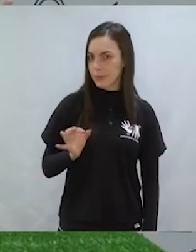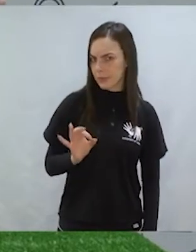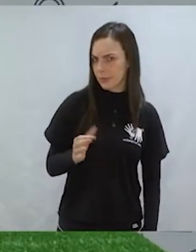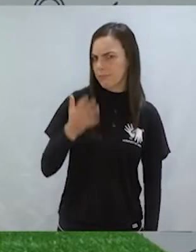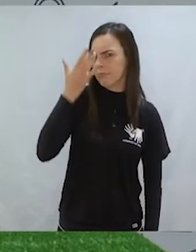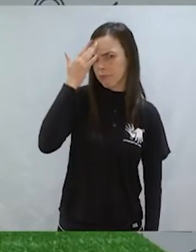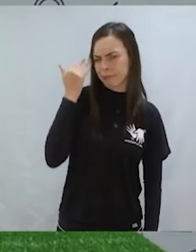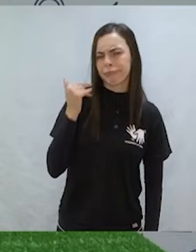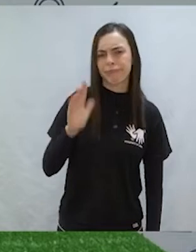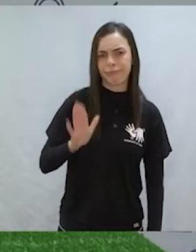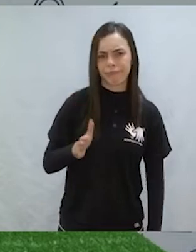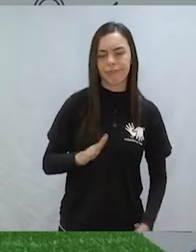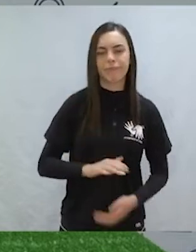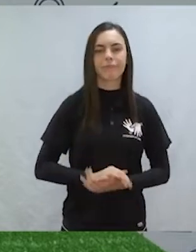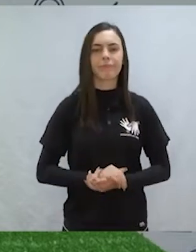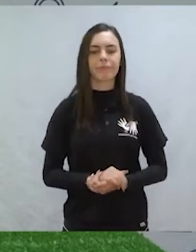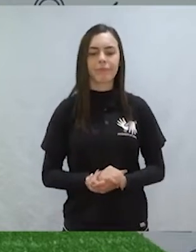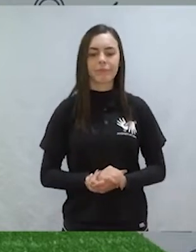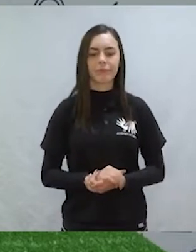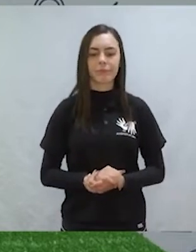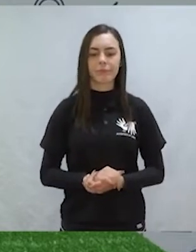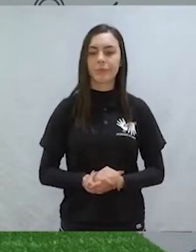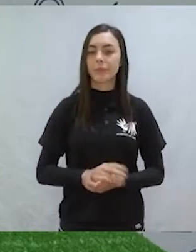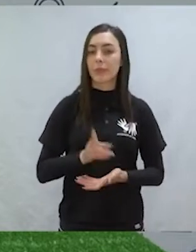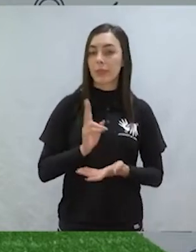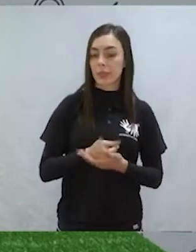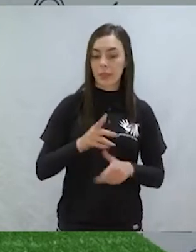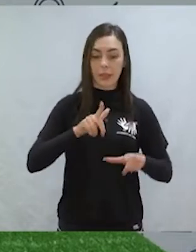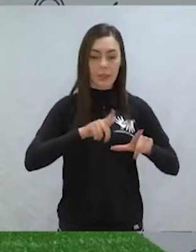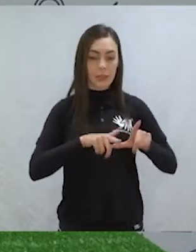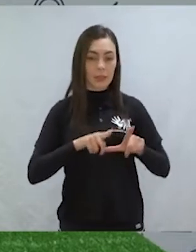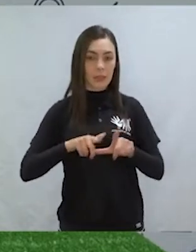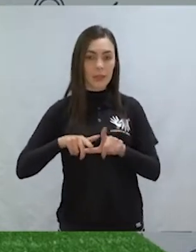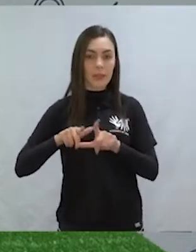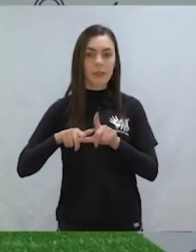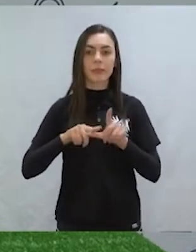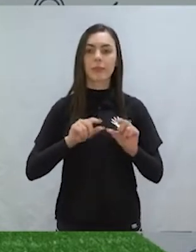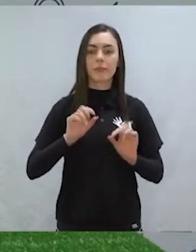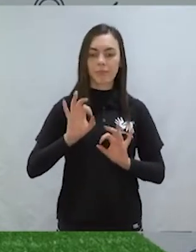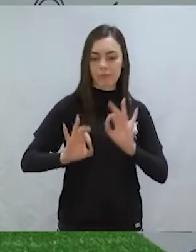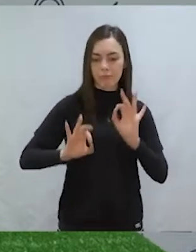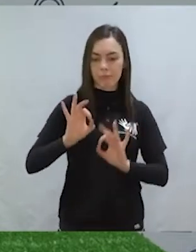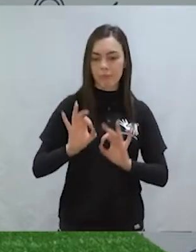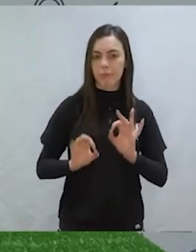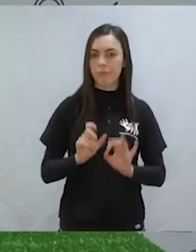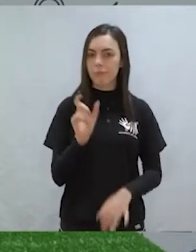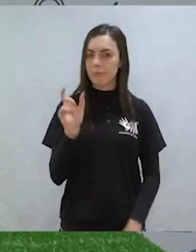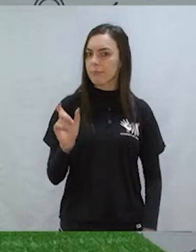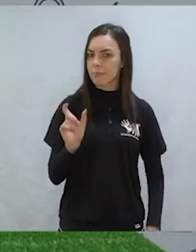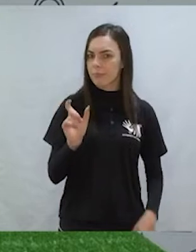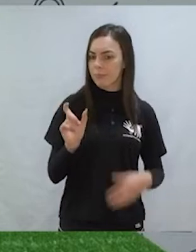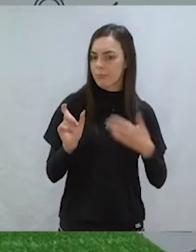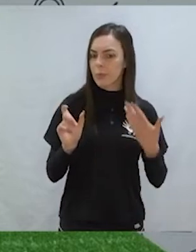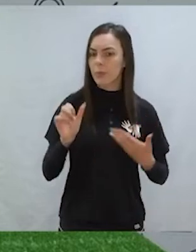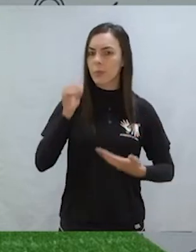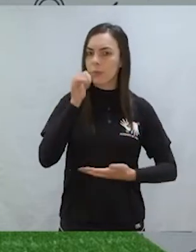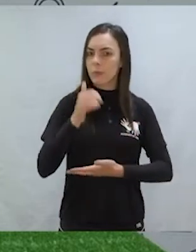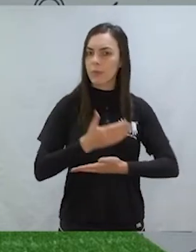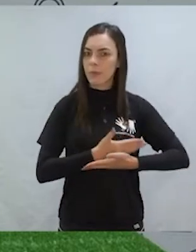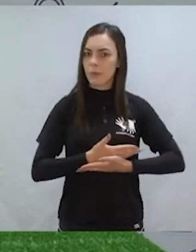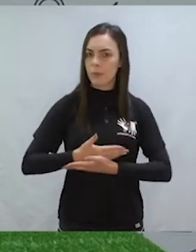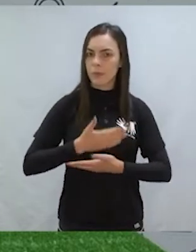6. Já sabemos que todas essas letras vão formar a palavra, qual mesmo?